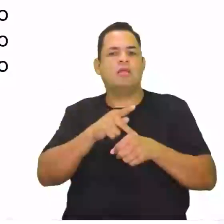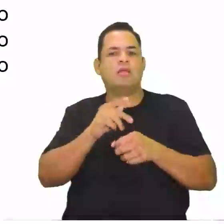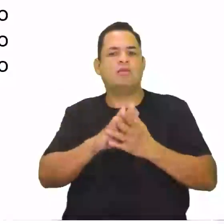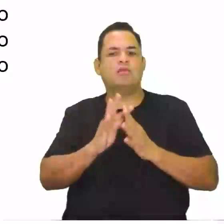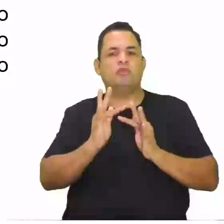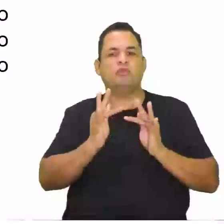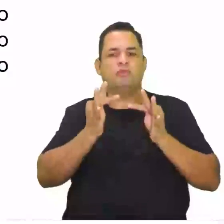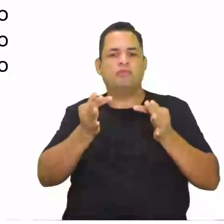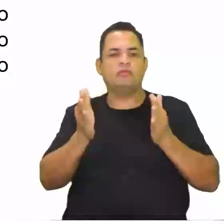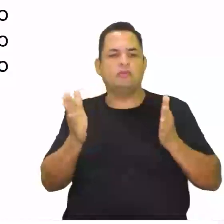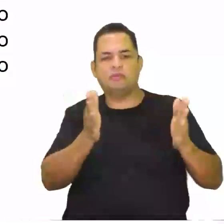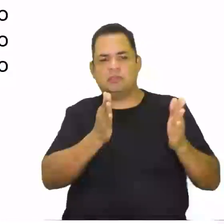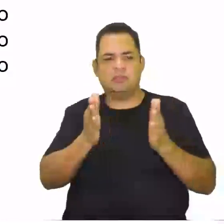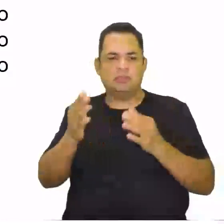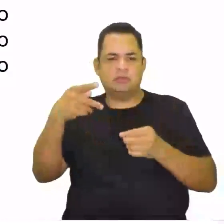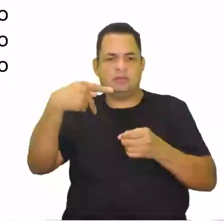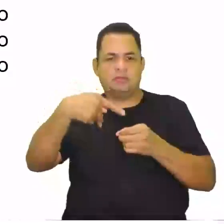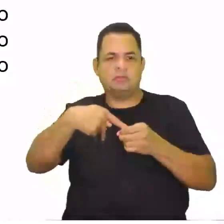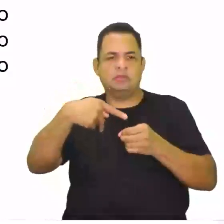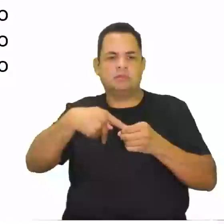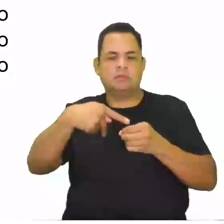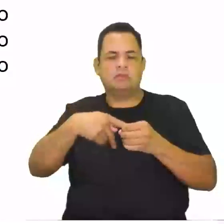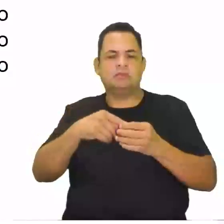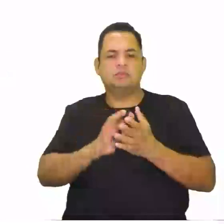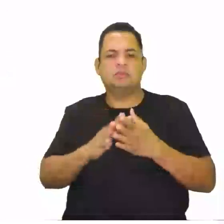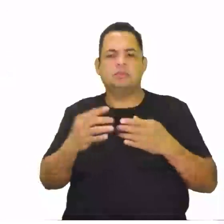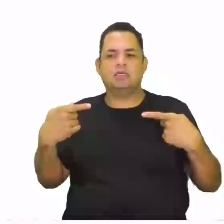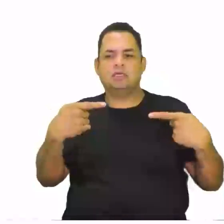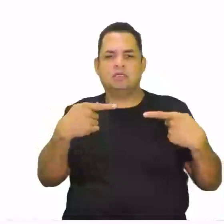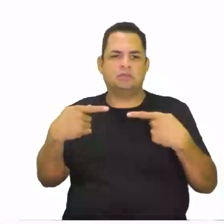do Petróleo estaria relacionado,